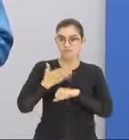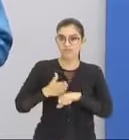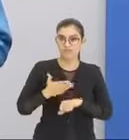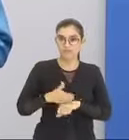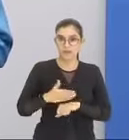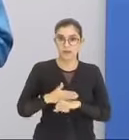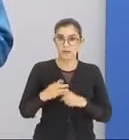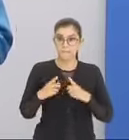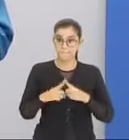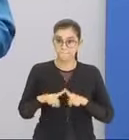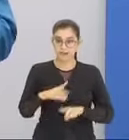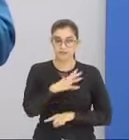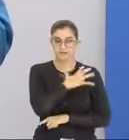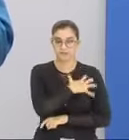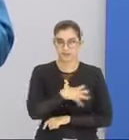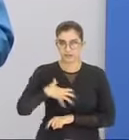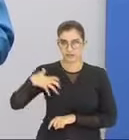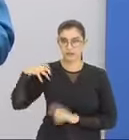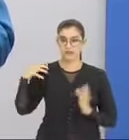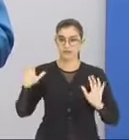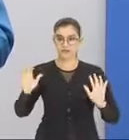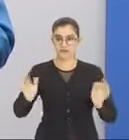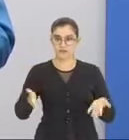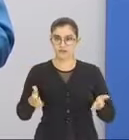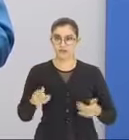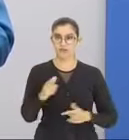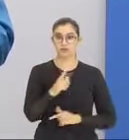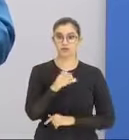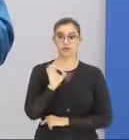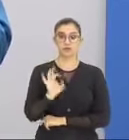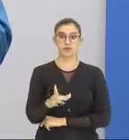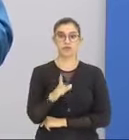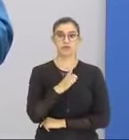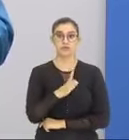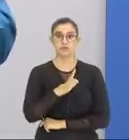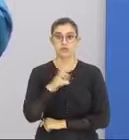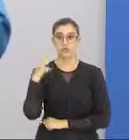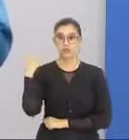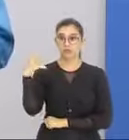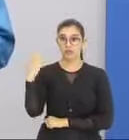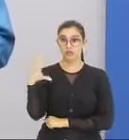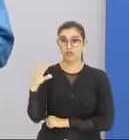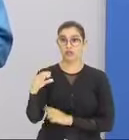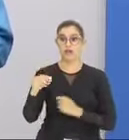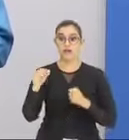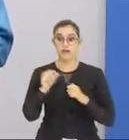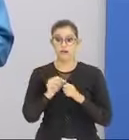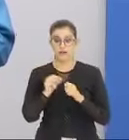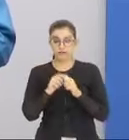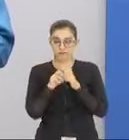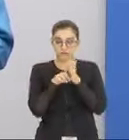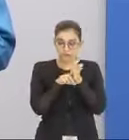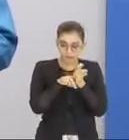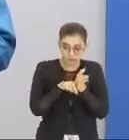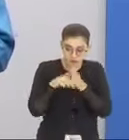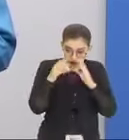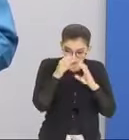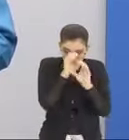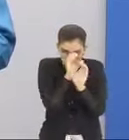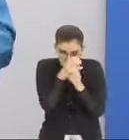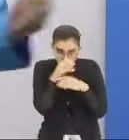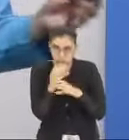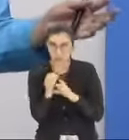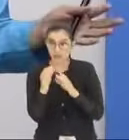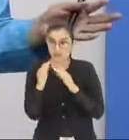no Aristóteles só tinha ciência. Para ele, a ciência era feita por observação e por